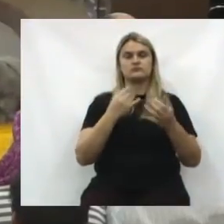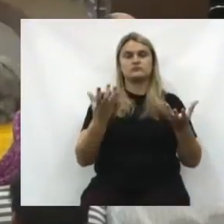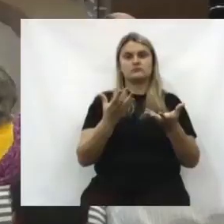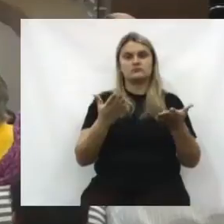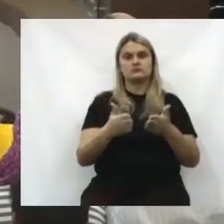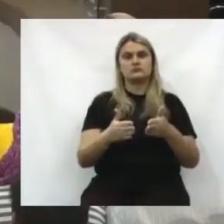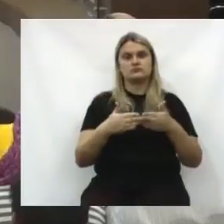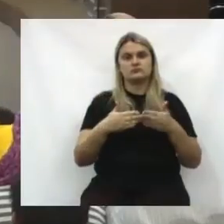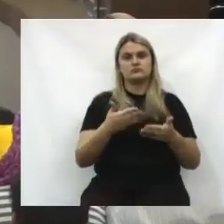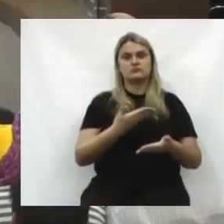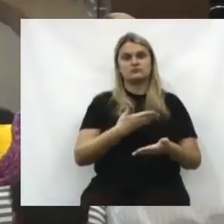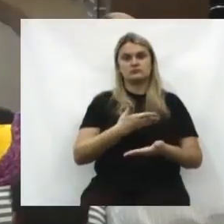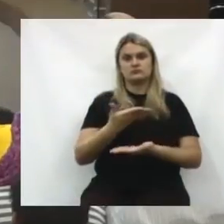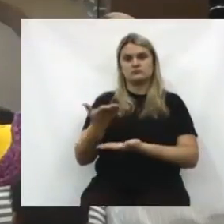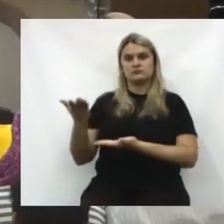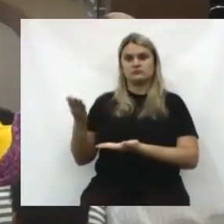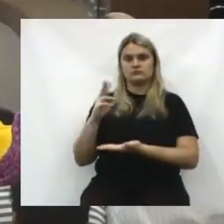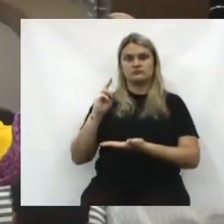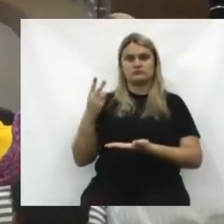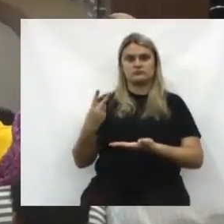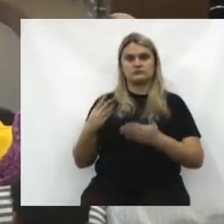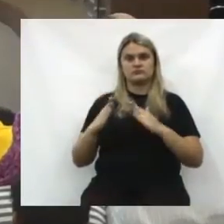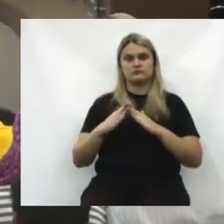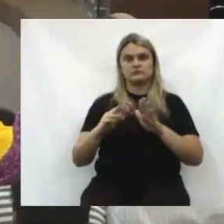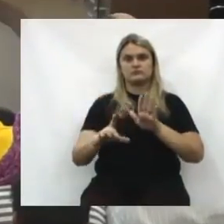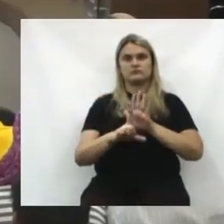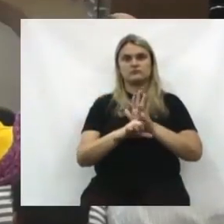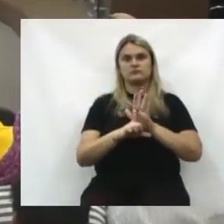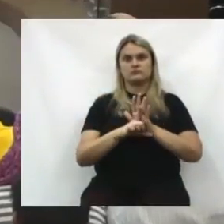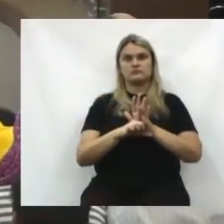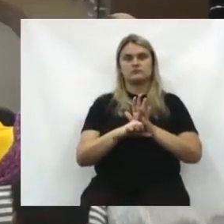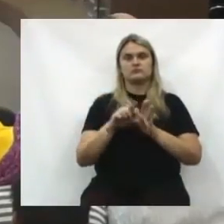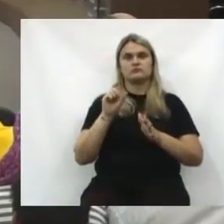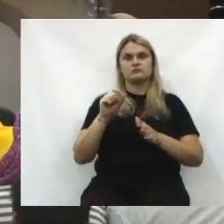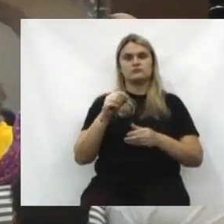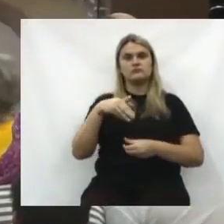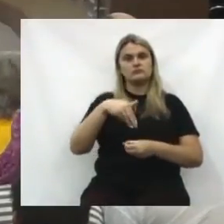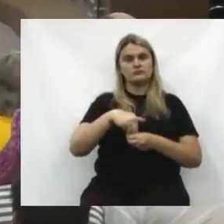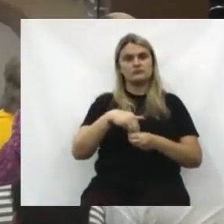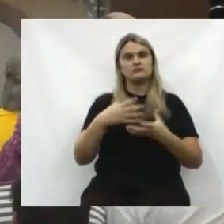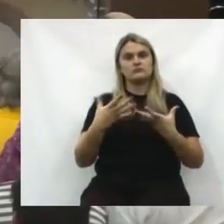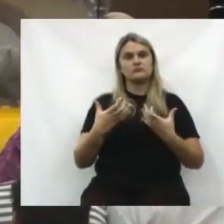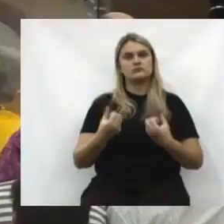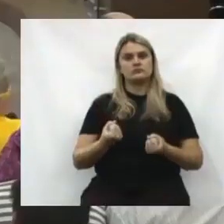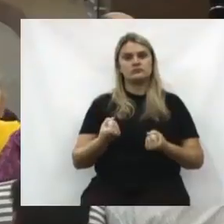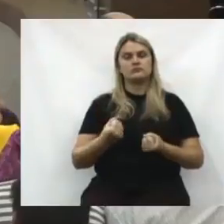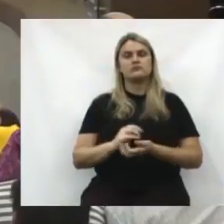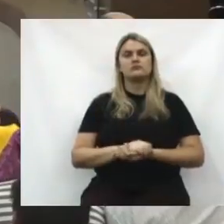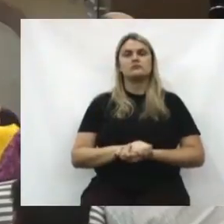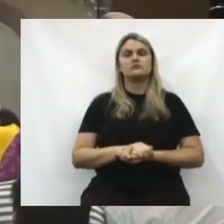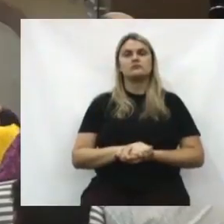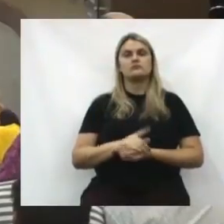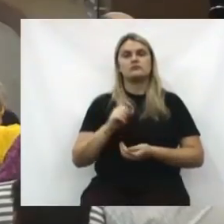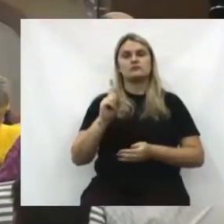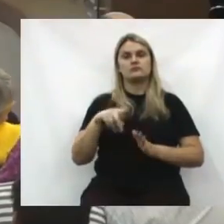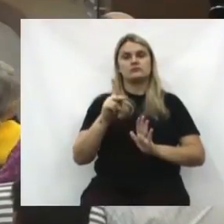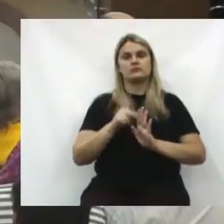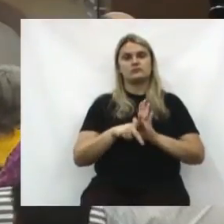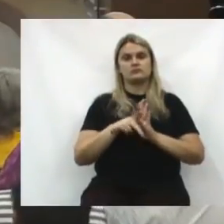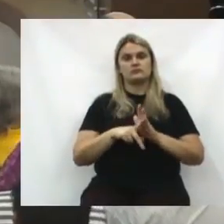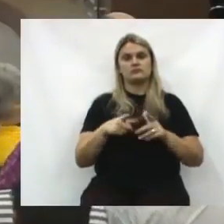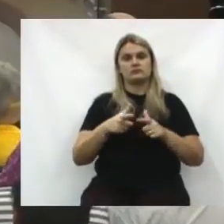internautas. Quero pedir aos meus colegas desta Casa de Leis que votem favorável a esse